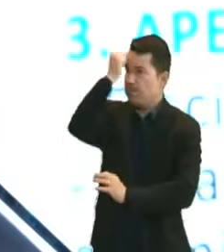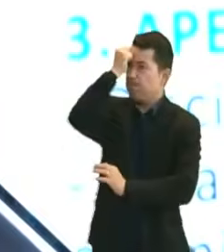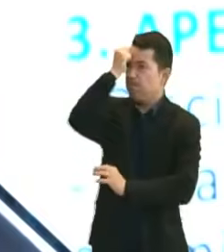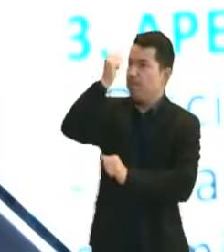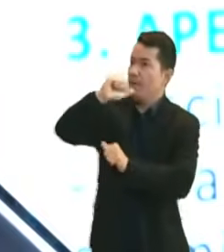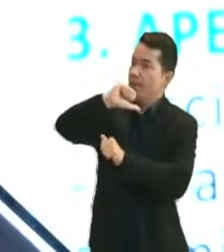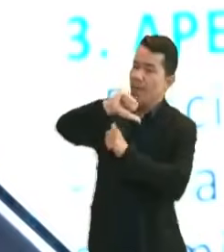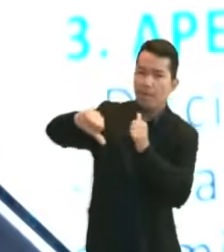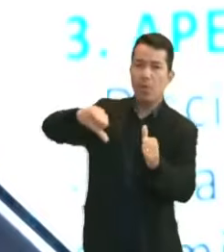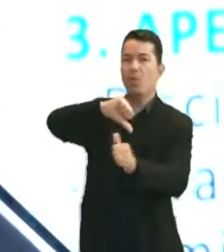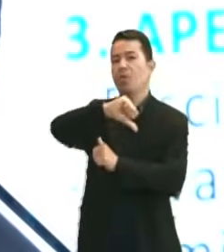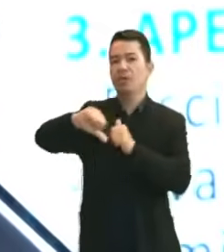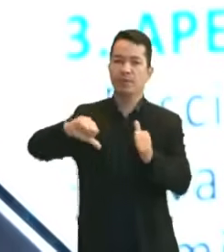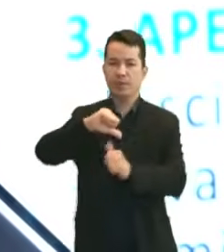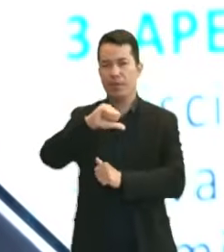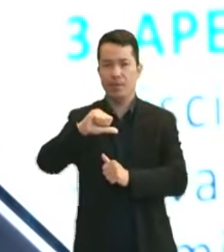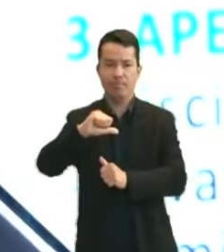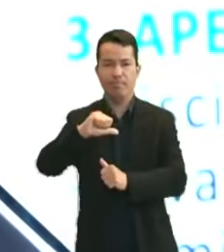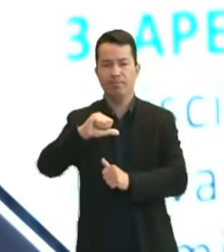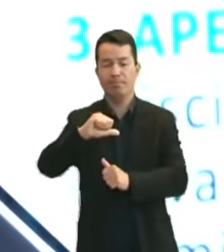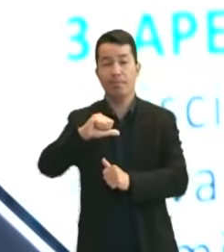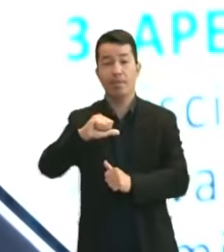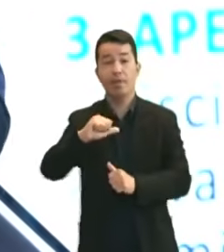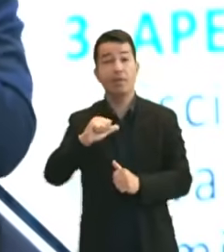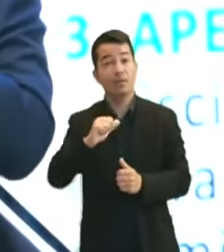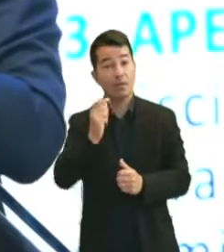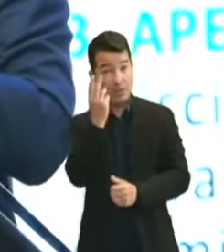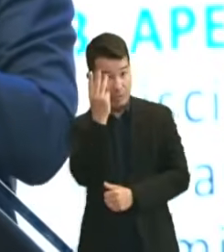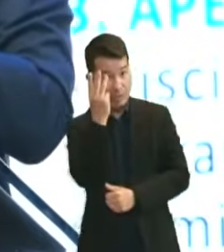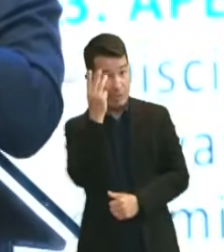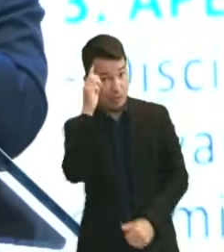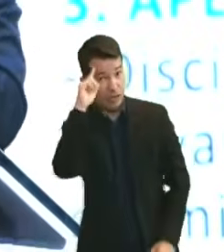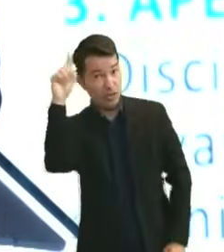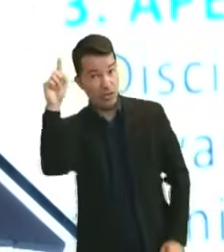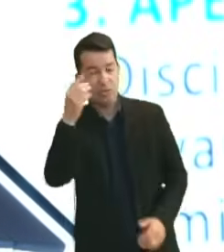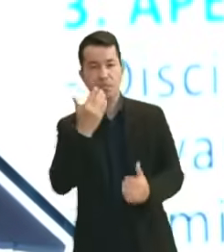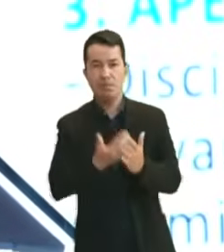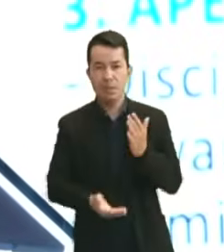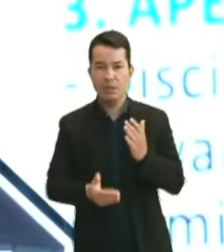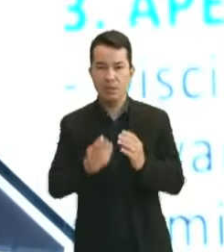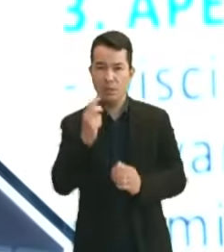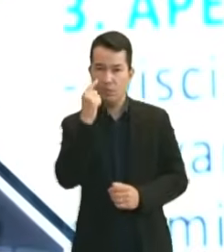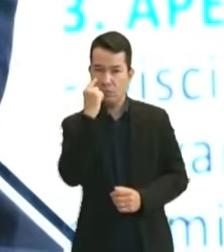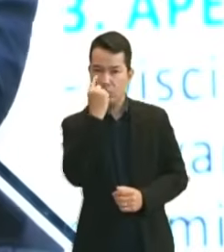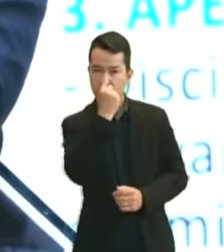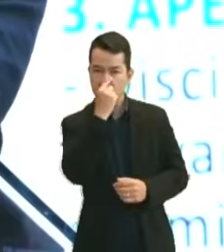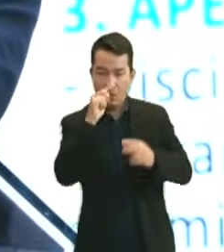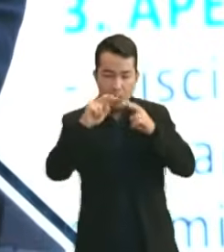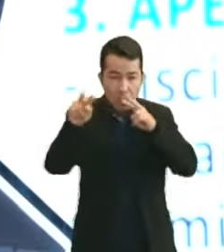perde a visão por 3 dias, vai para a cidade de Damasco. Ali um dos irmãos daquela igreja de